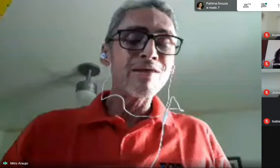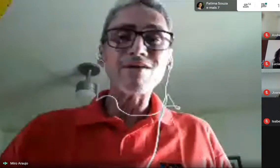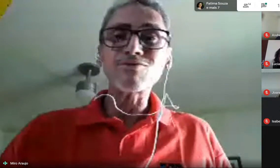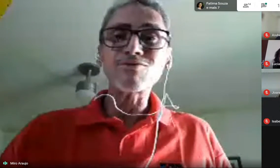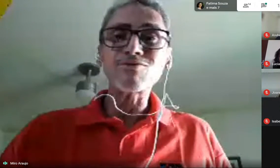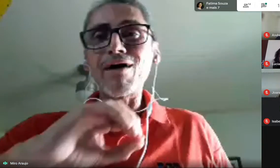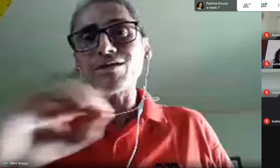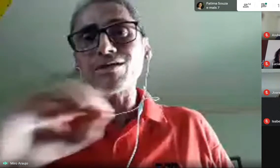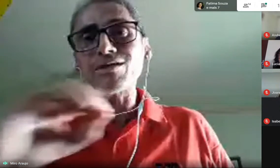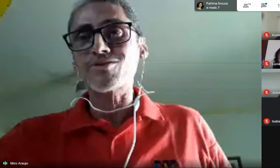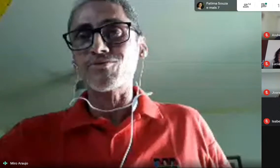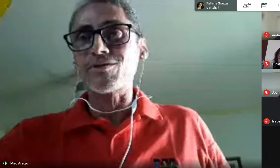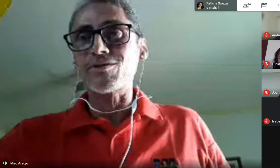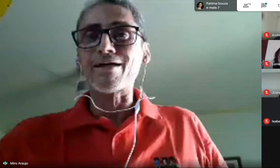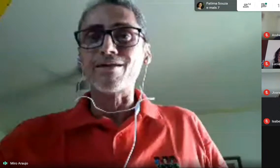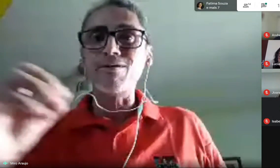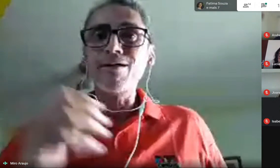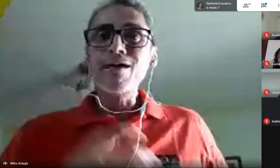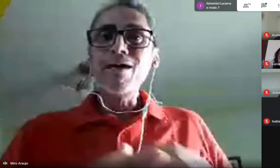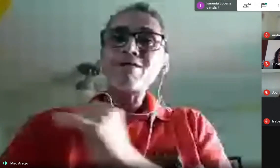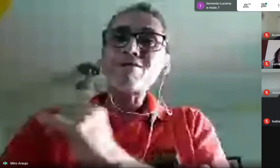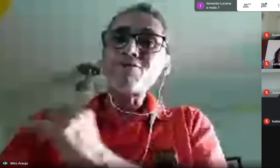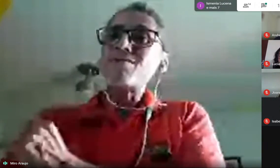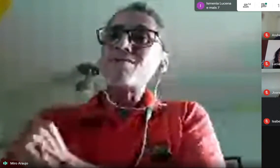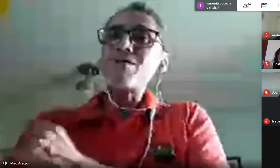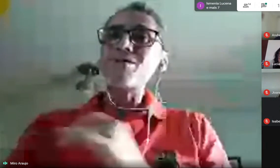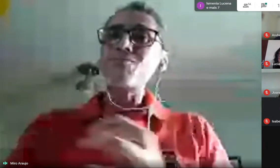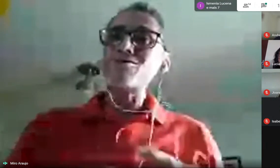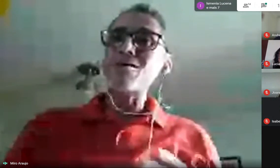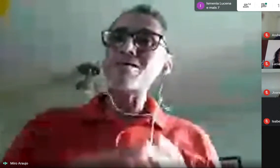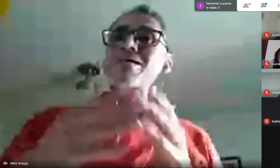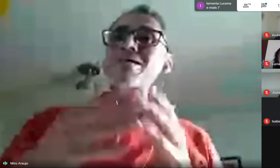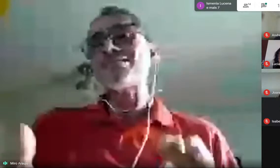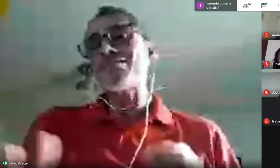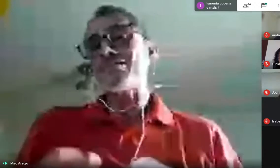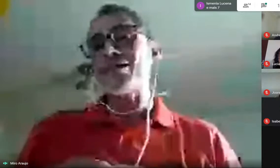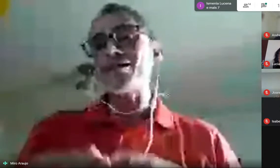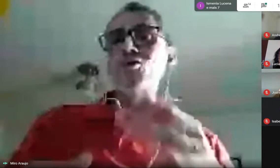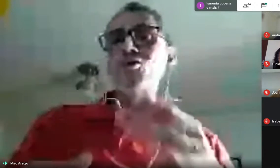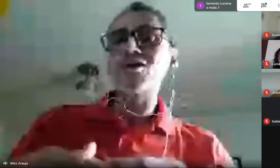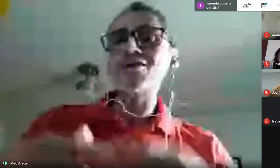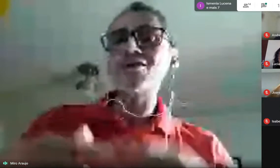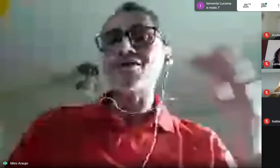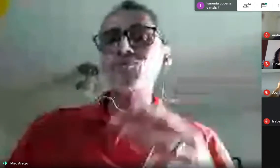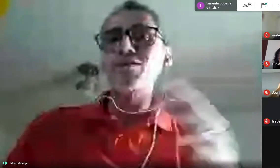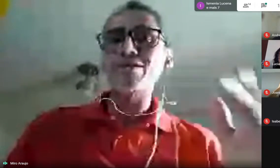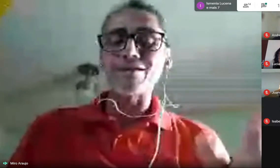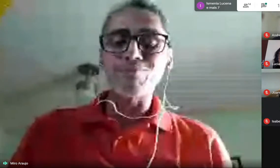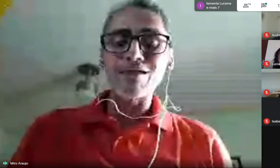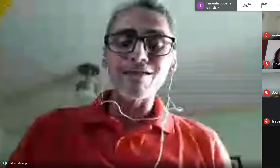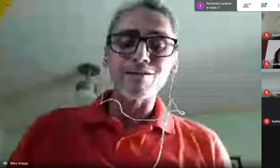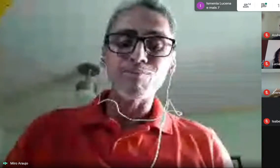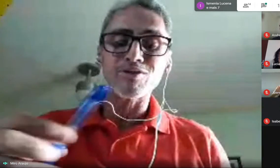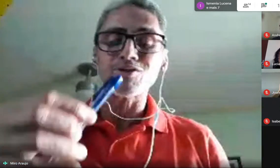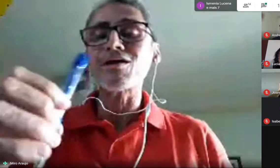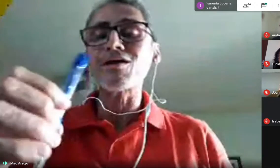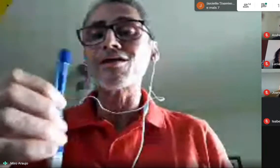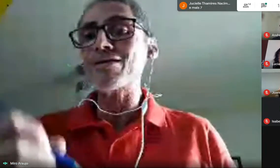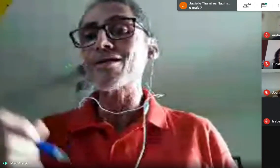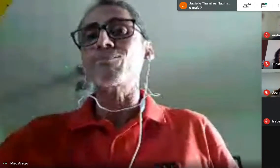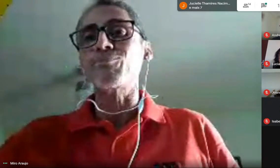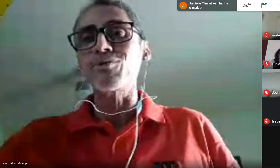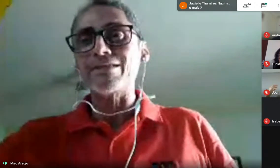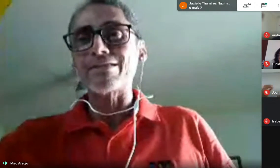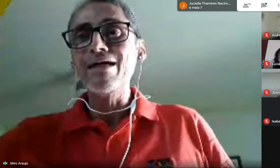fantástico na Paraíba. Mas, infelizmente, não é só a gerência coordena as políticas, mas ela por si só ela não executa a